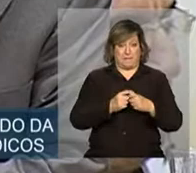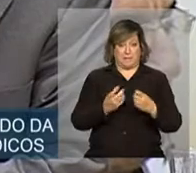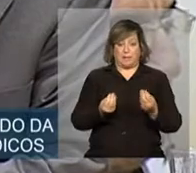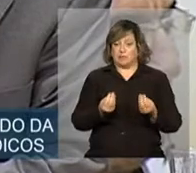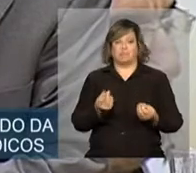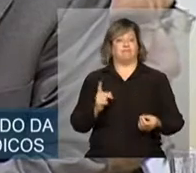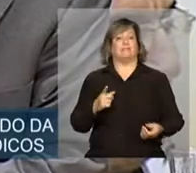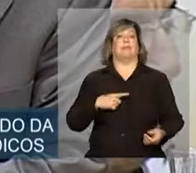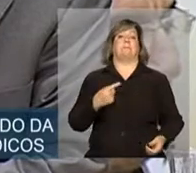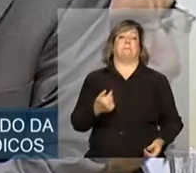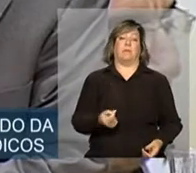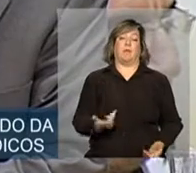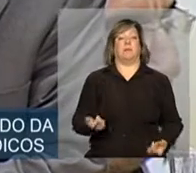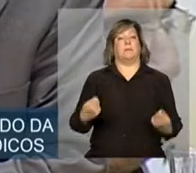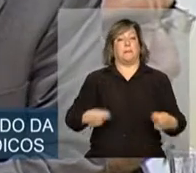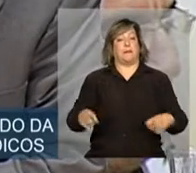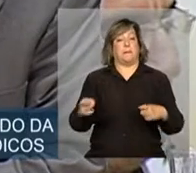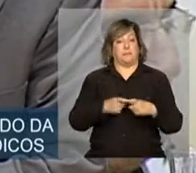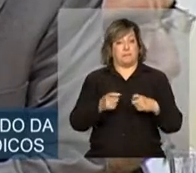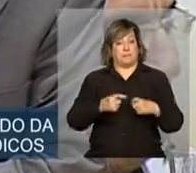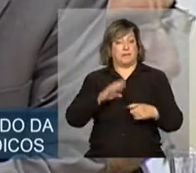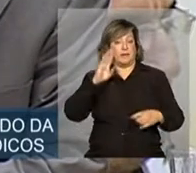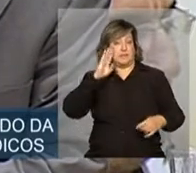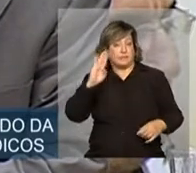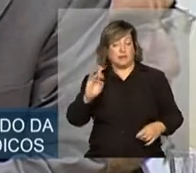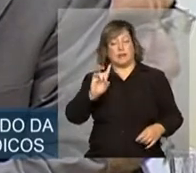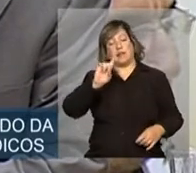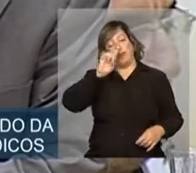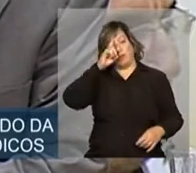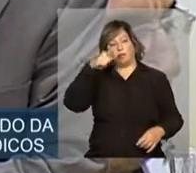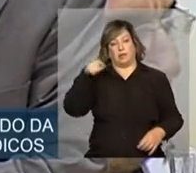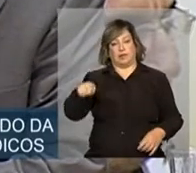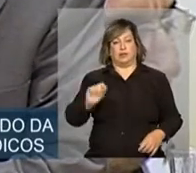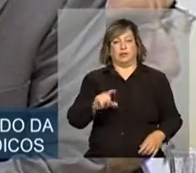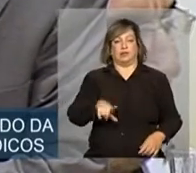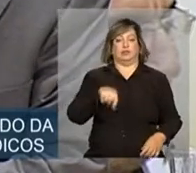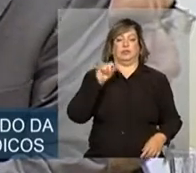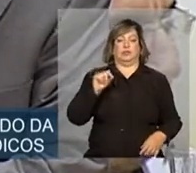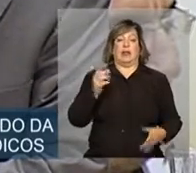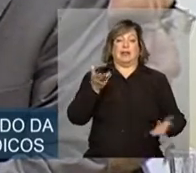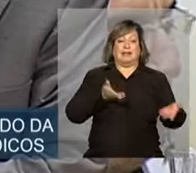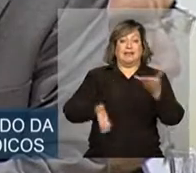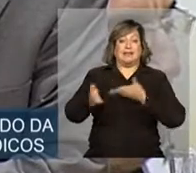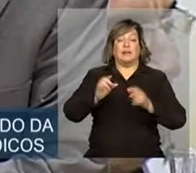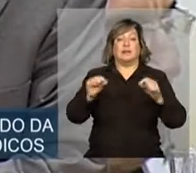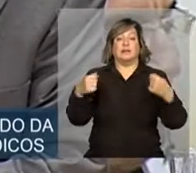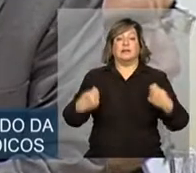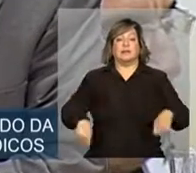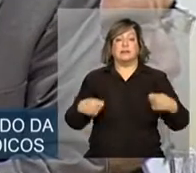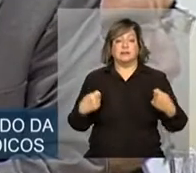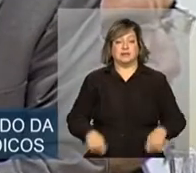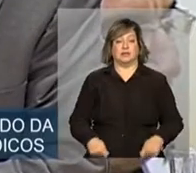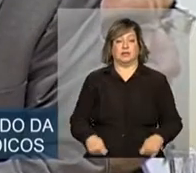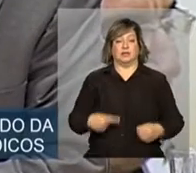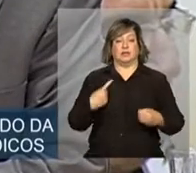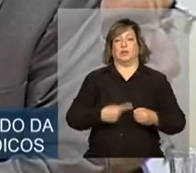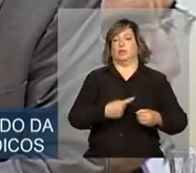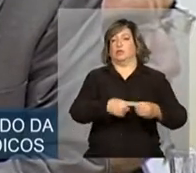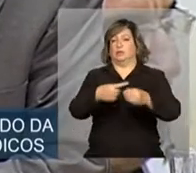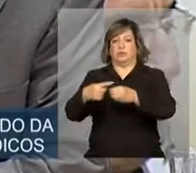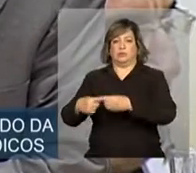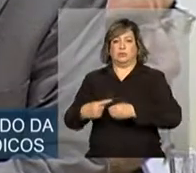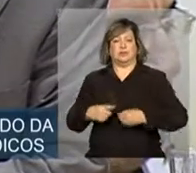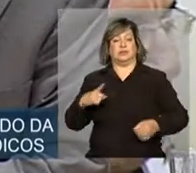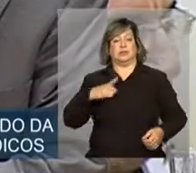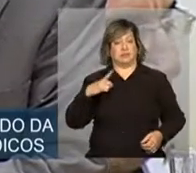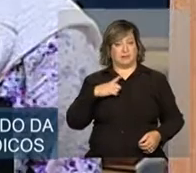que o médico opte inicialmente para atender uma carência que a periferia das grandes cidades e municípios e regiões